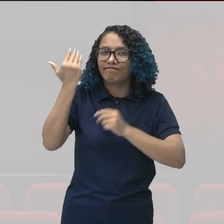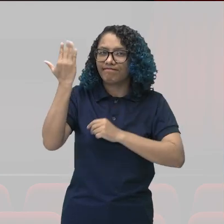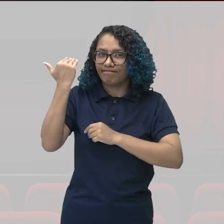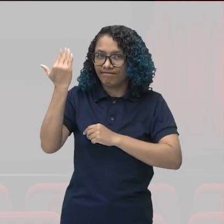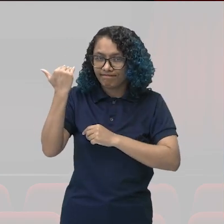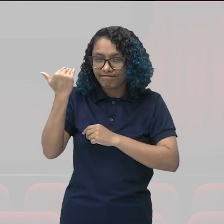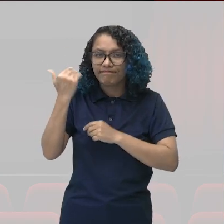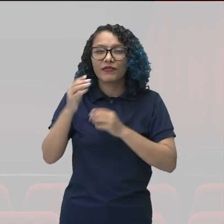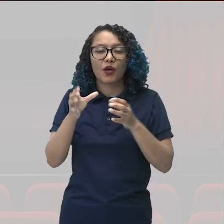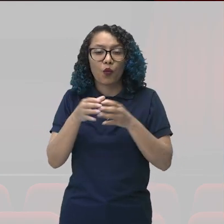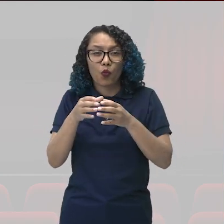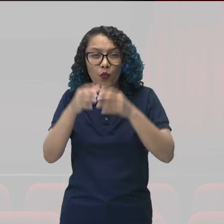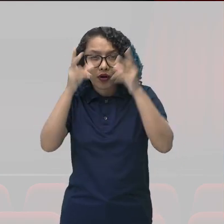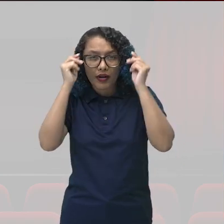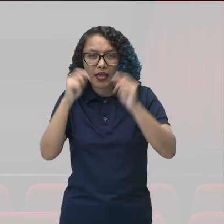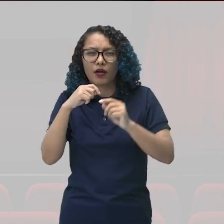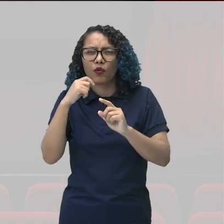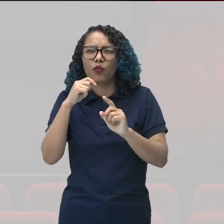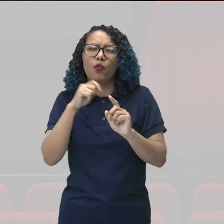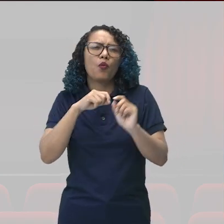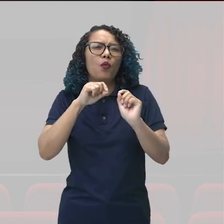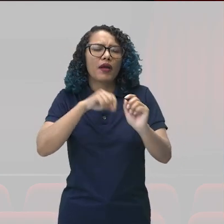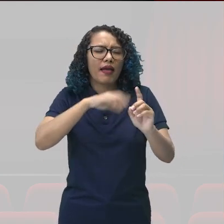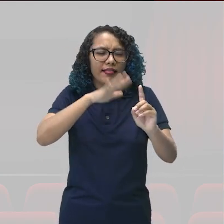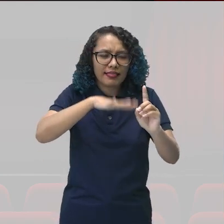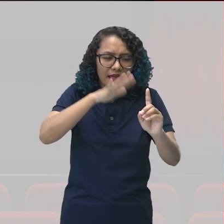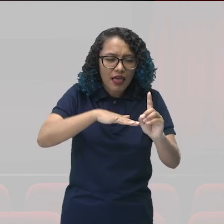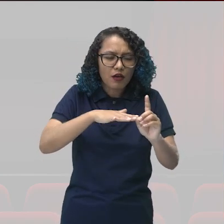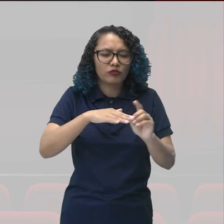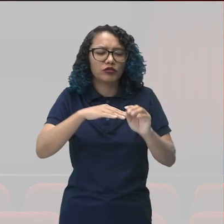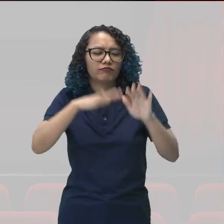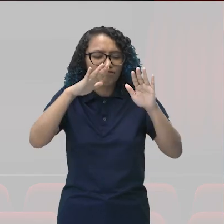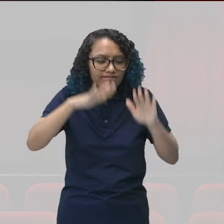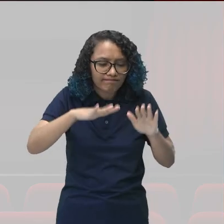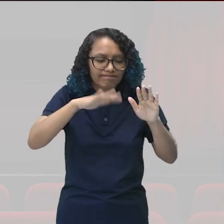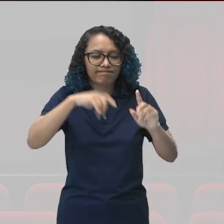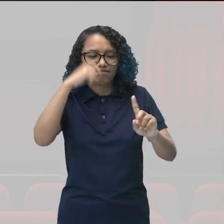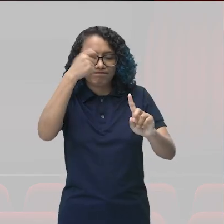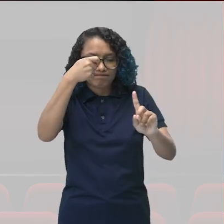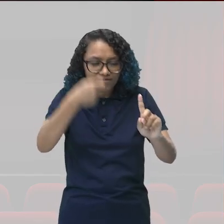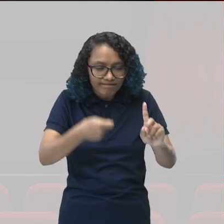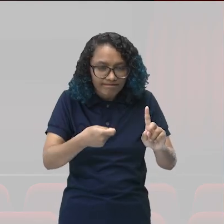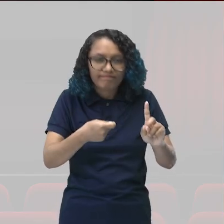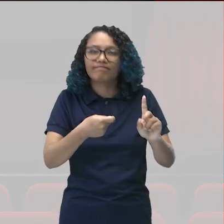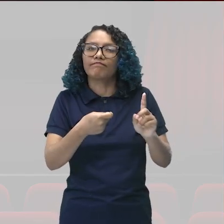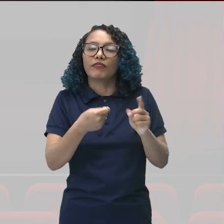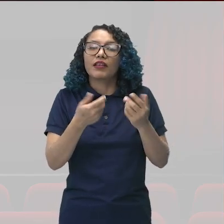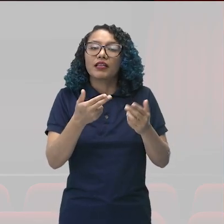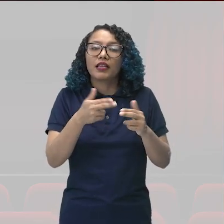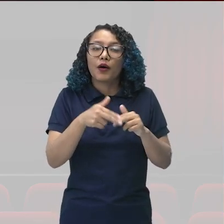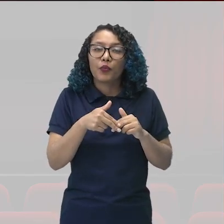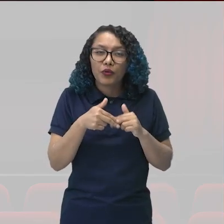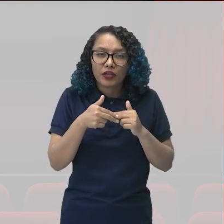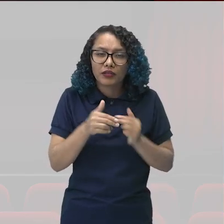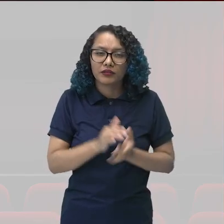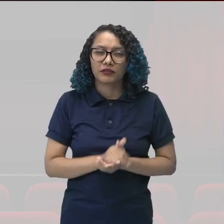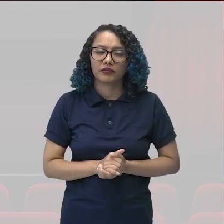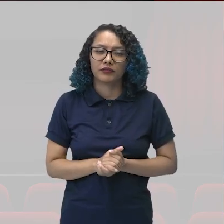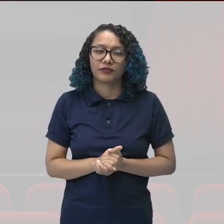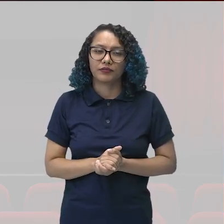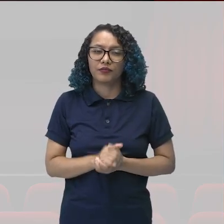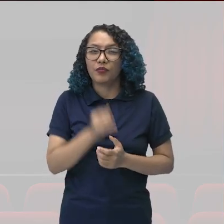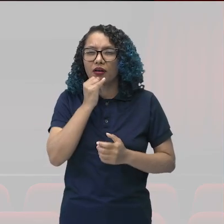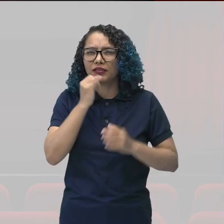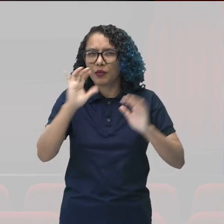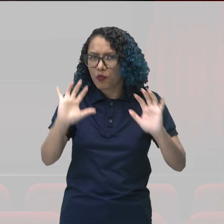gregos, eles homenageavam os deuses, certo? Então, a partir de um